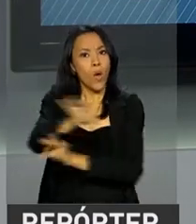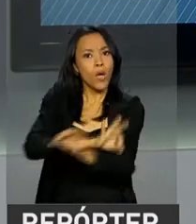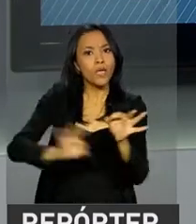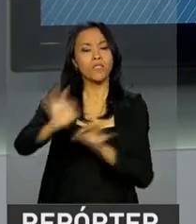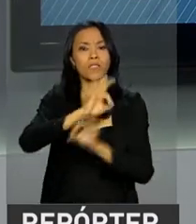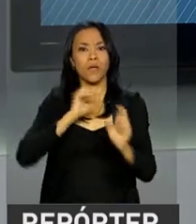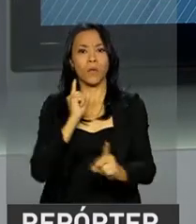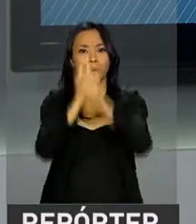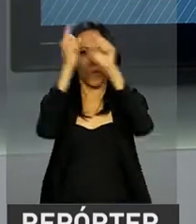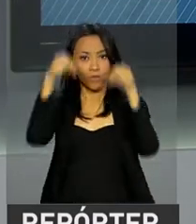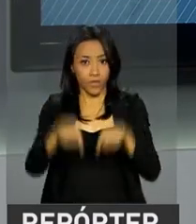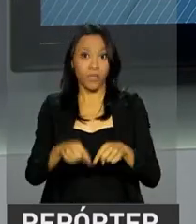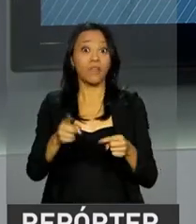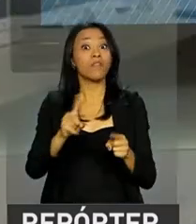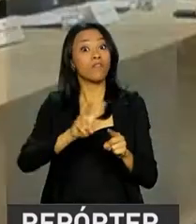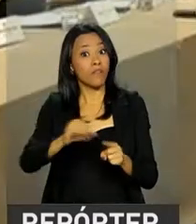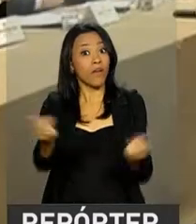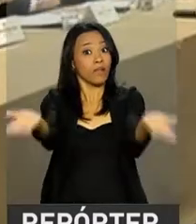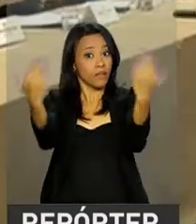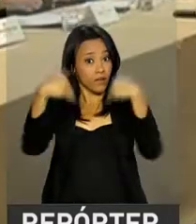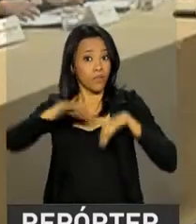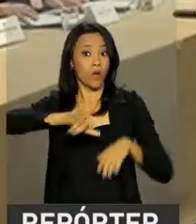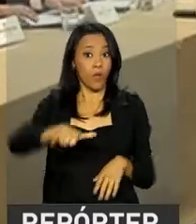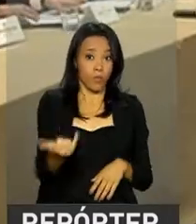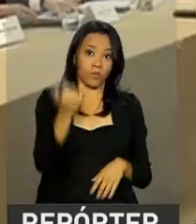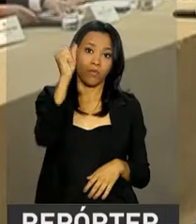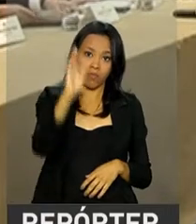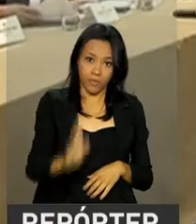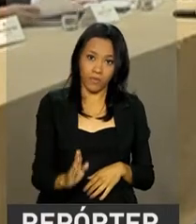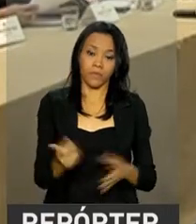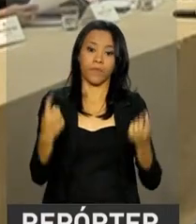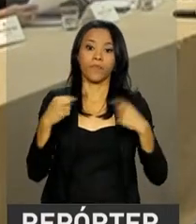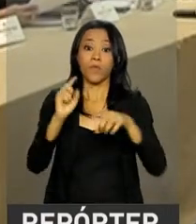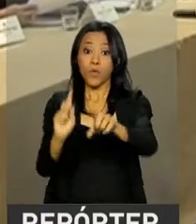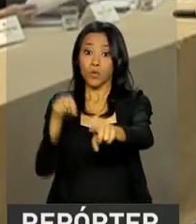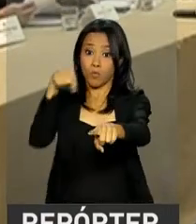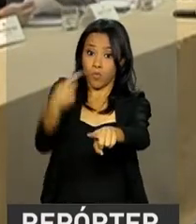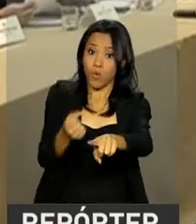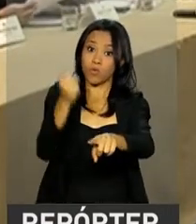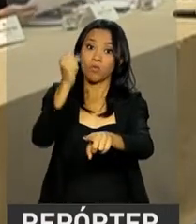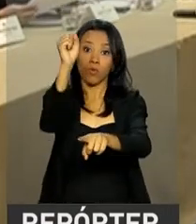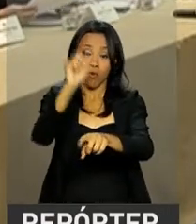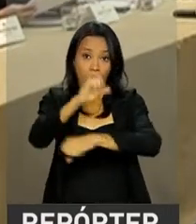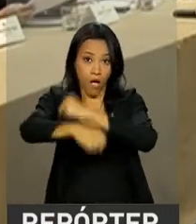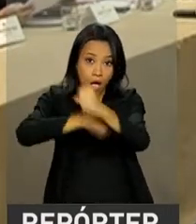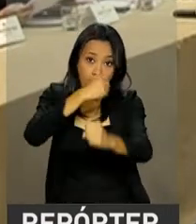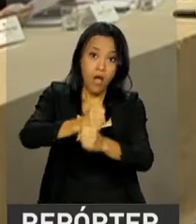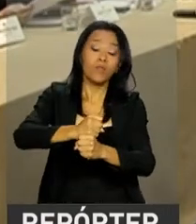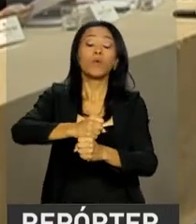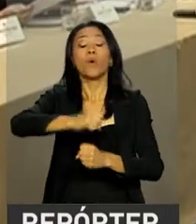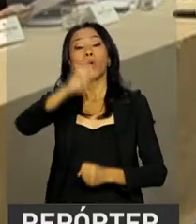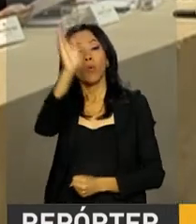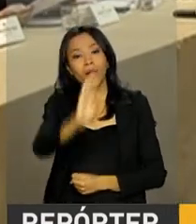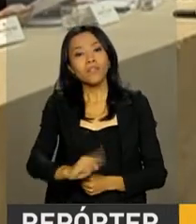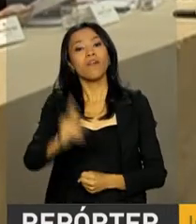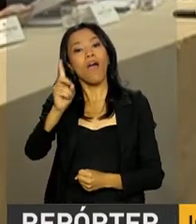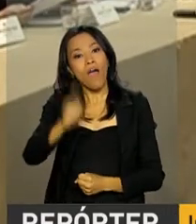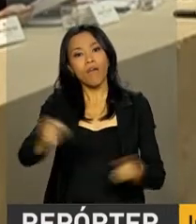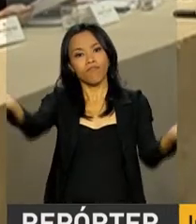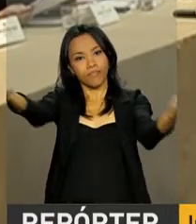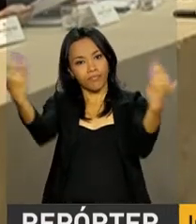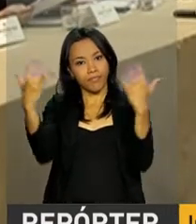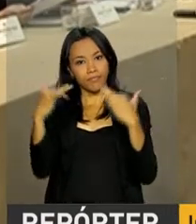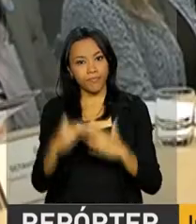oportunidades para o país no ano que vem o brasil será o anfitrião da edição latino americana do fórum econômico